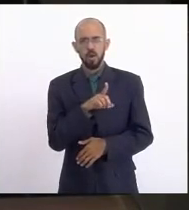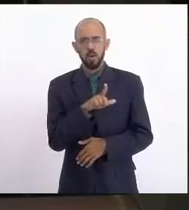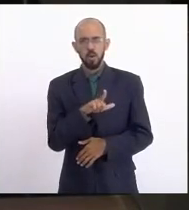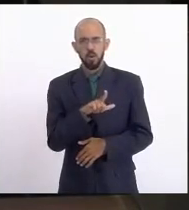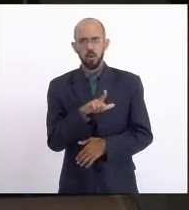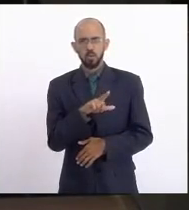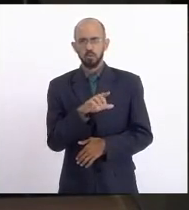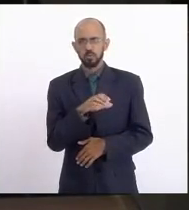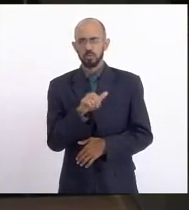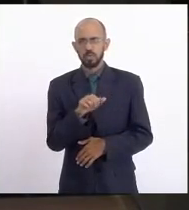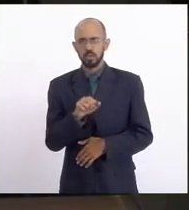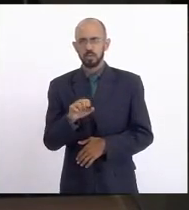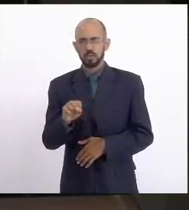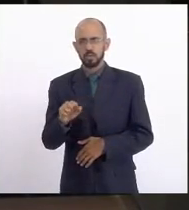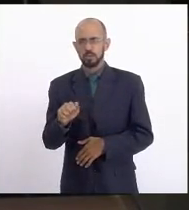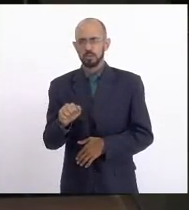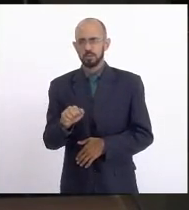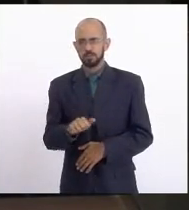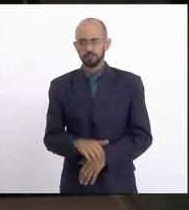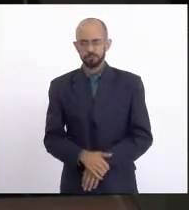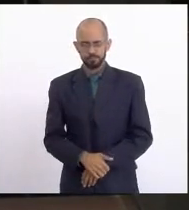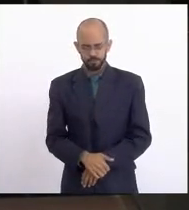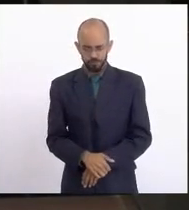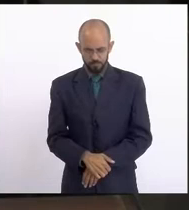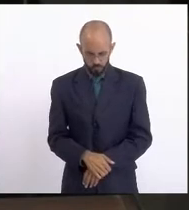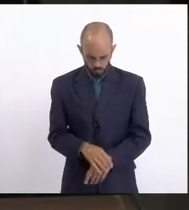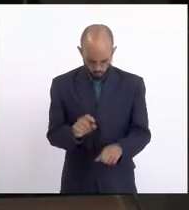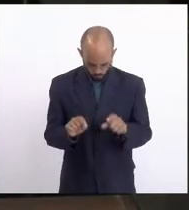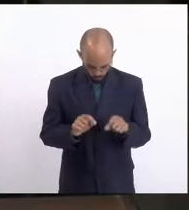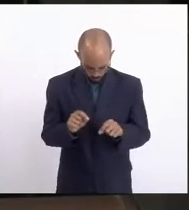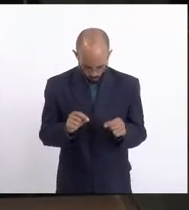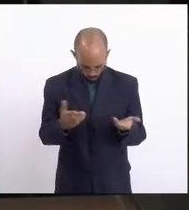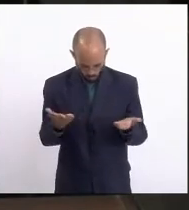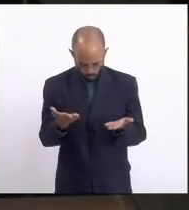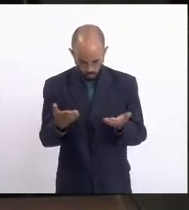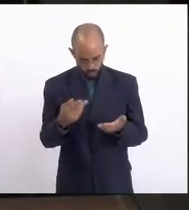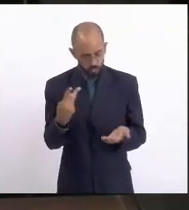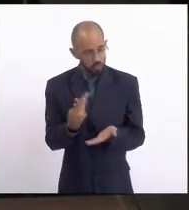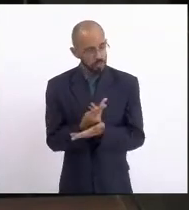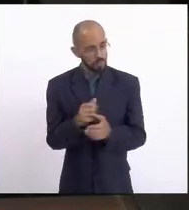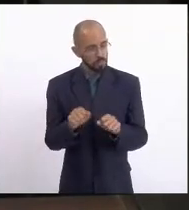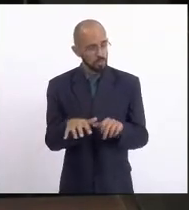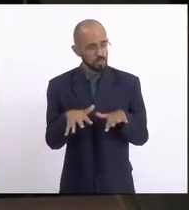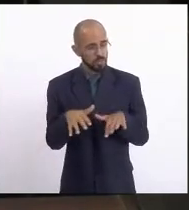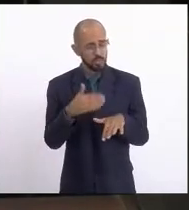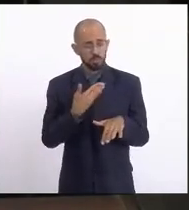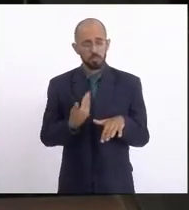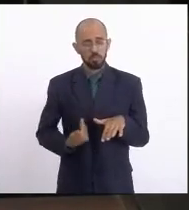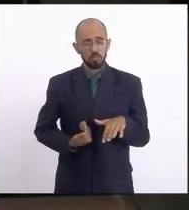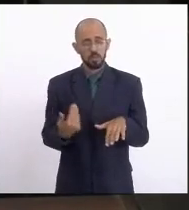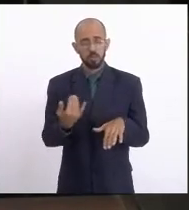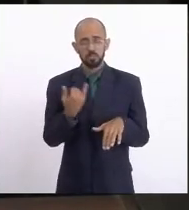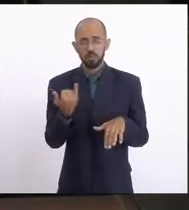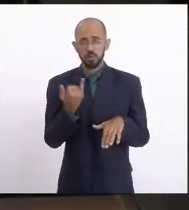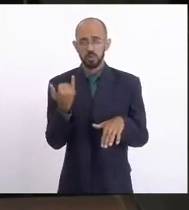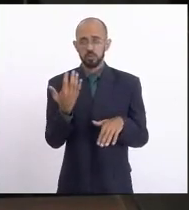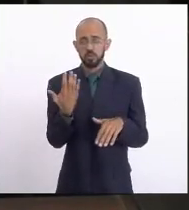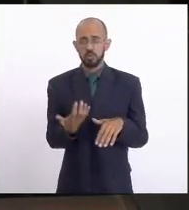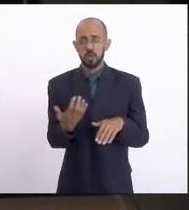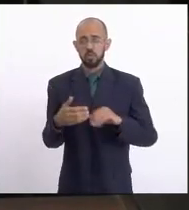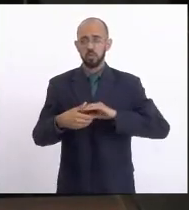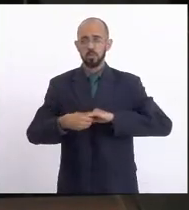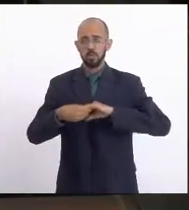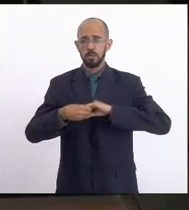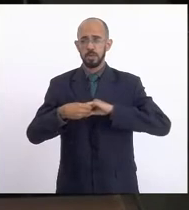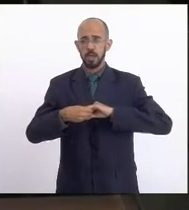horas e 4 minutos, eu quero dizer que hoje houve uma audiência pública muito importante. Eu quero cumprimentar a